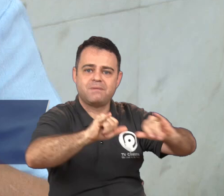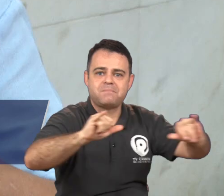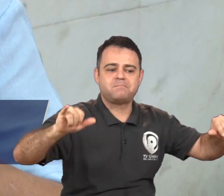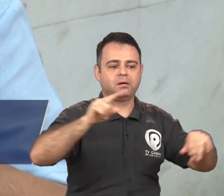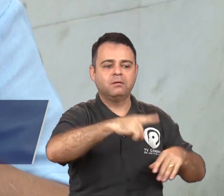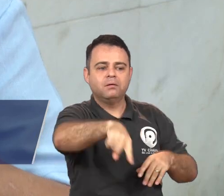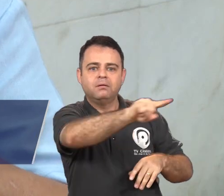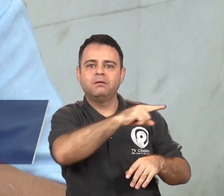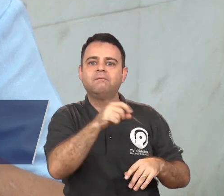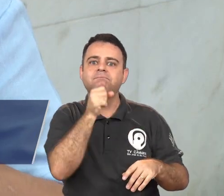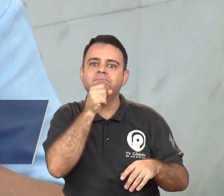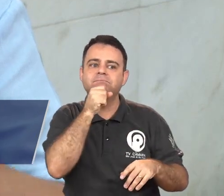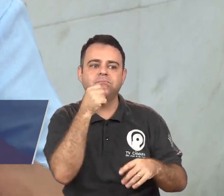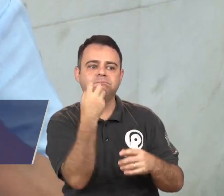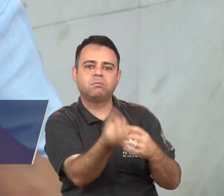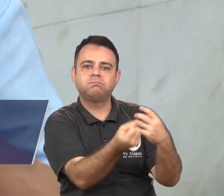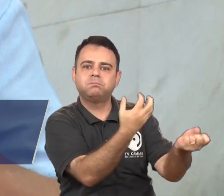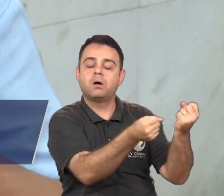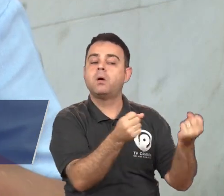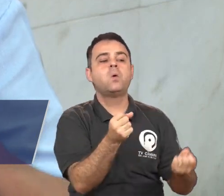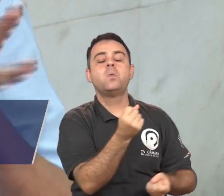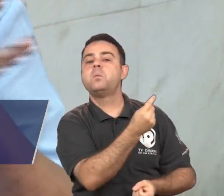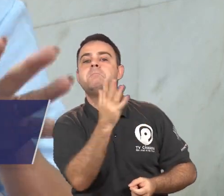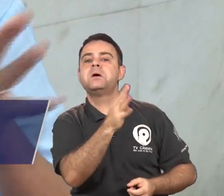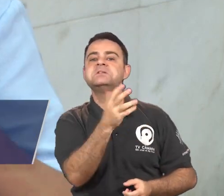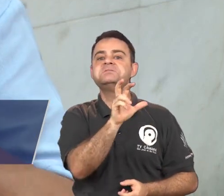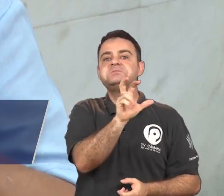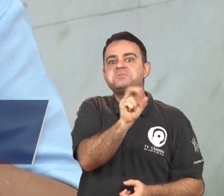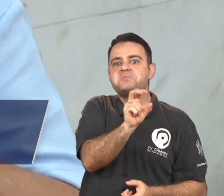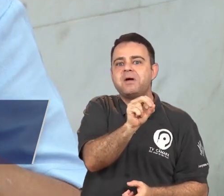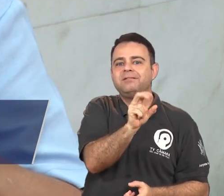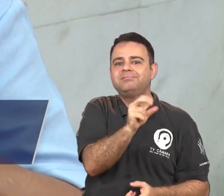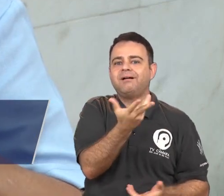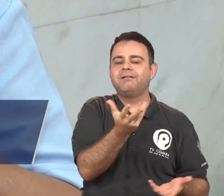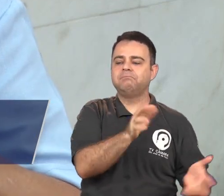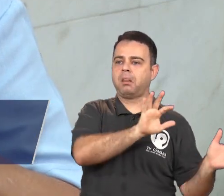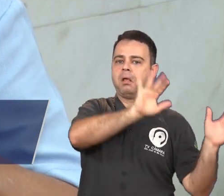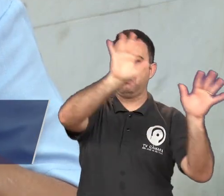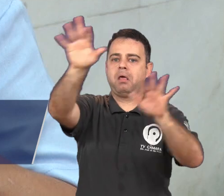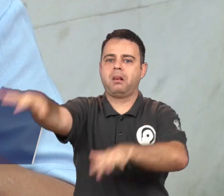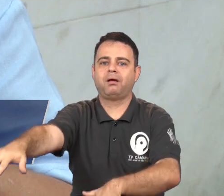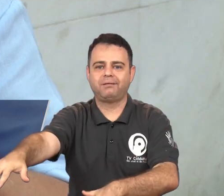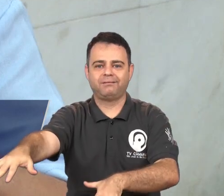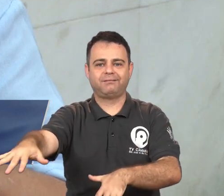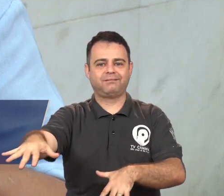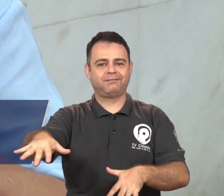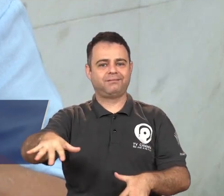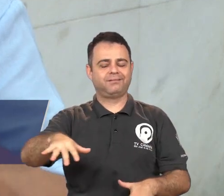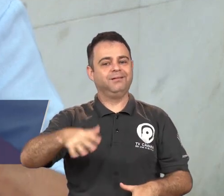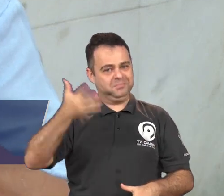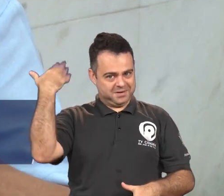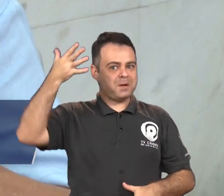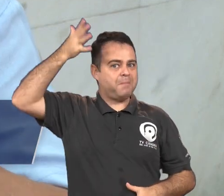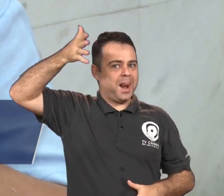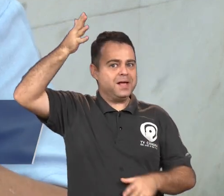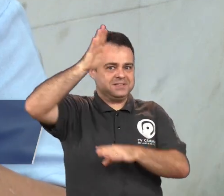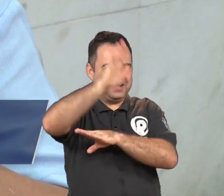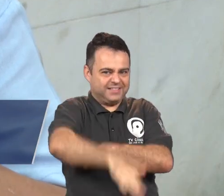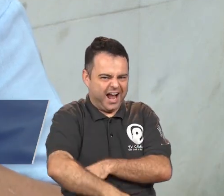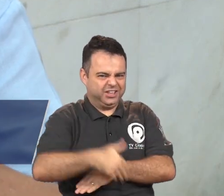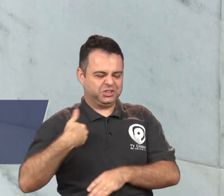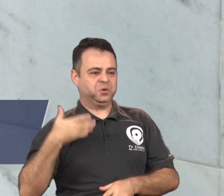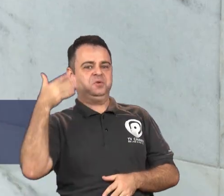50 pessoas no cinema, tudo mais, 60 mais. E foi uma tarde bem